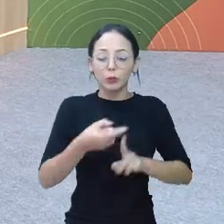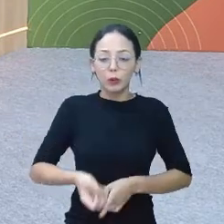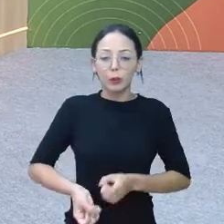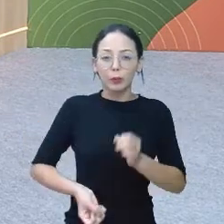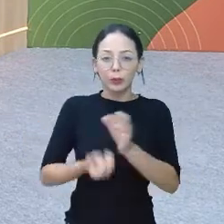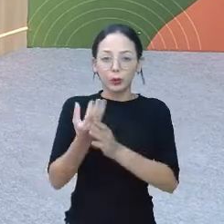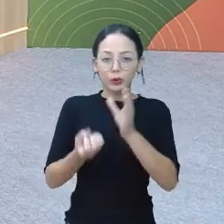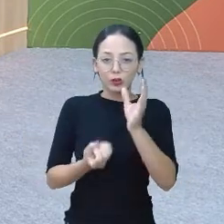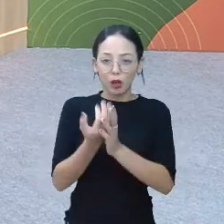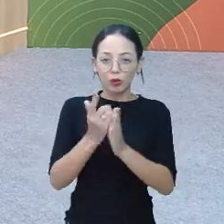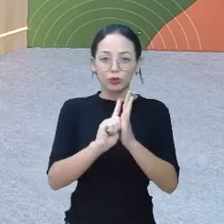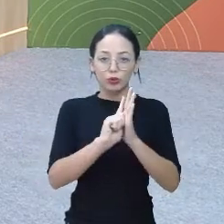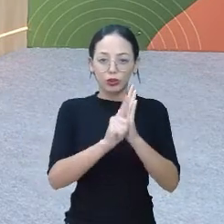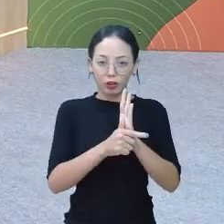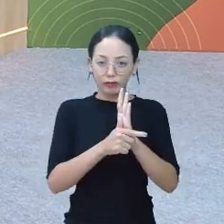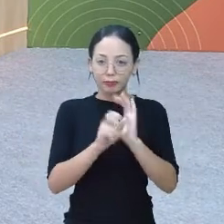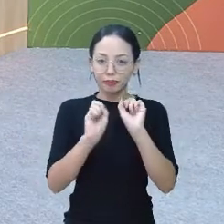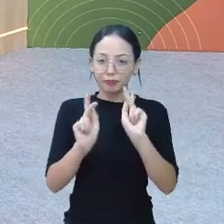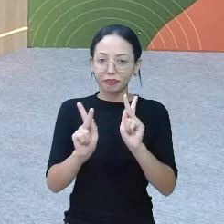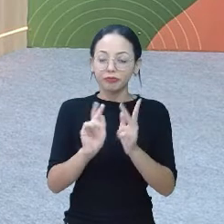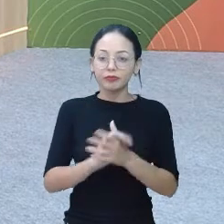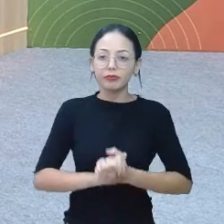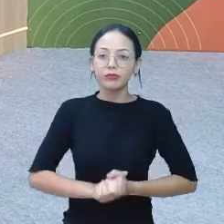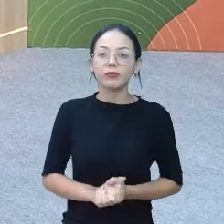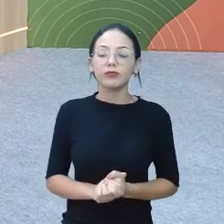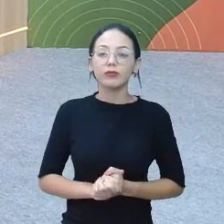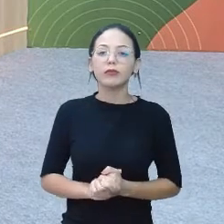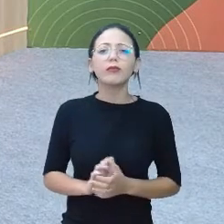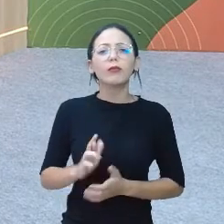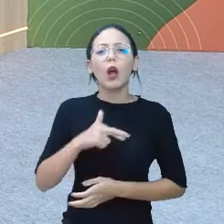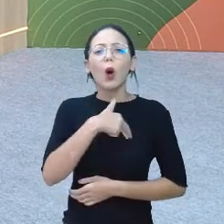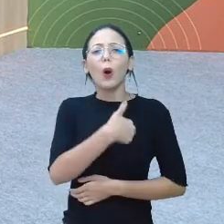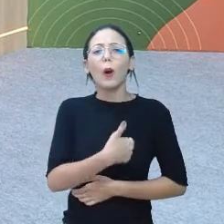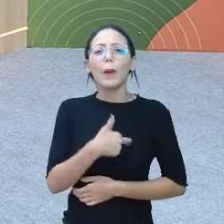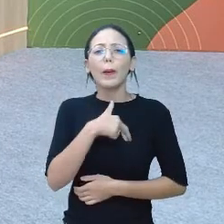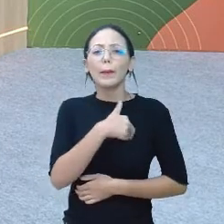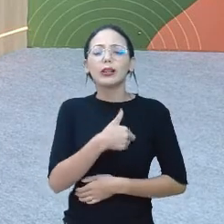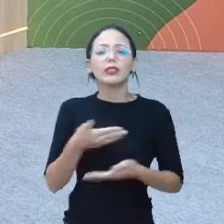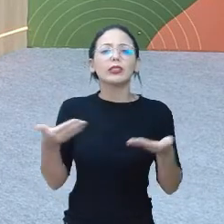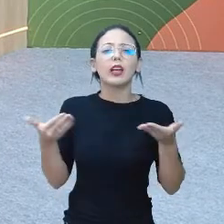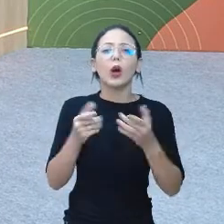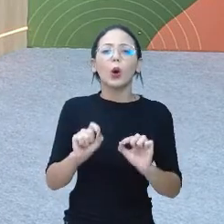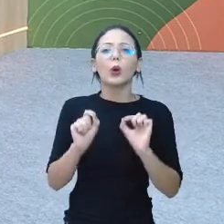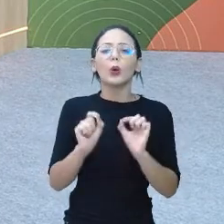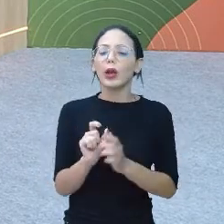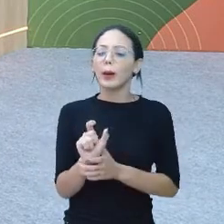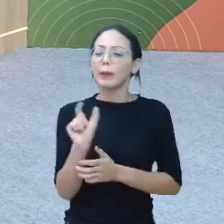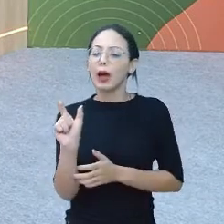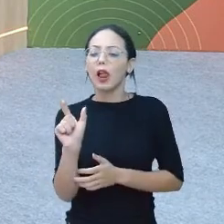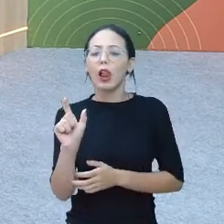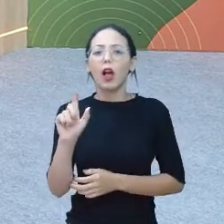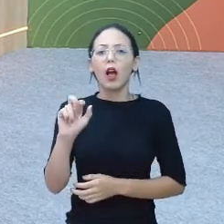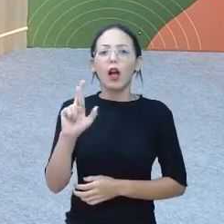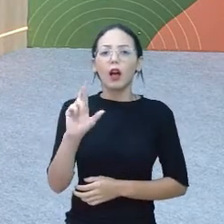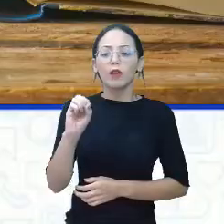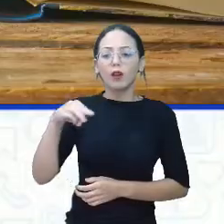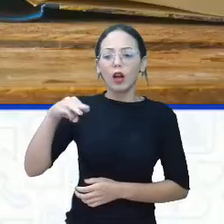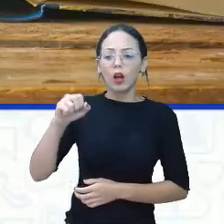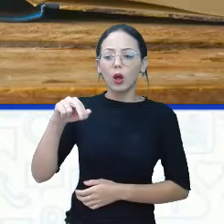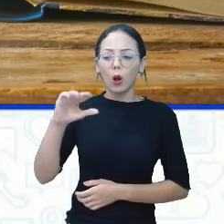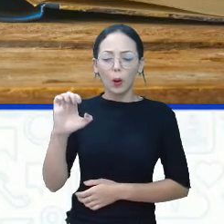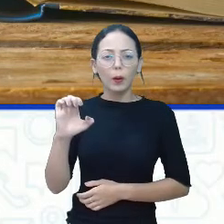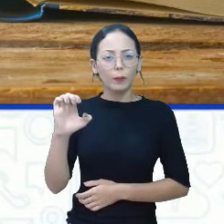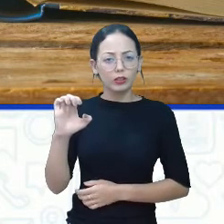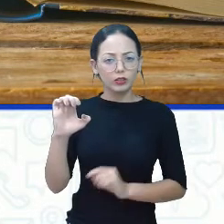produção desse gênero literário. O romance, né? Vamos lá para o termo romance em si. Tudo indica que o